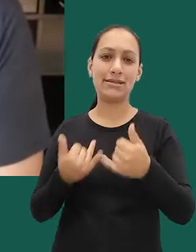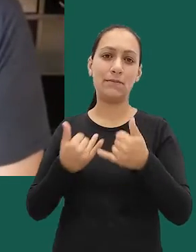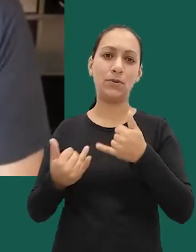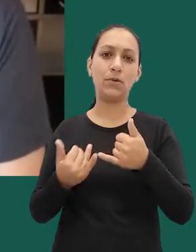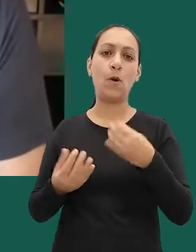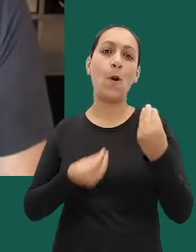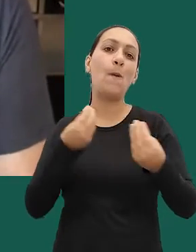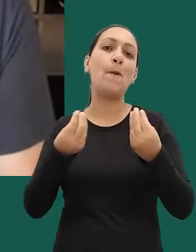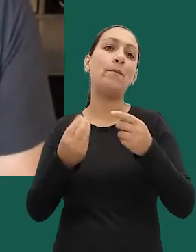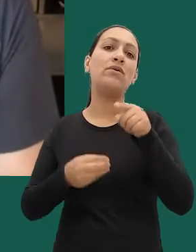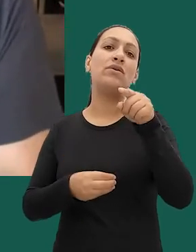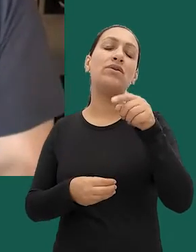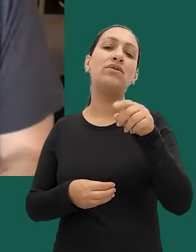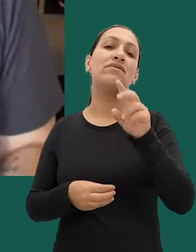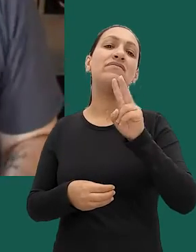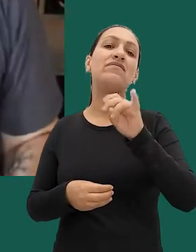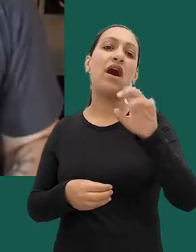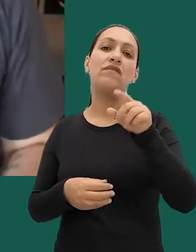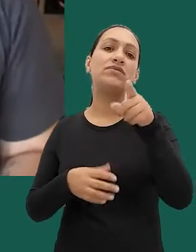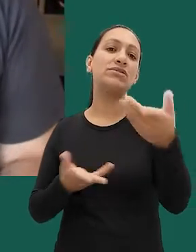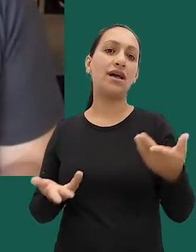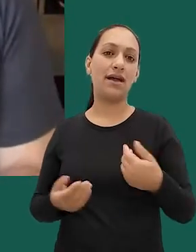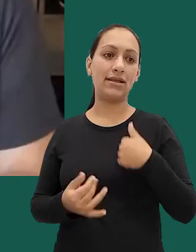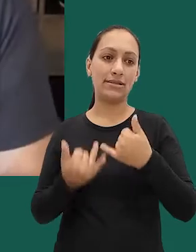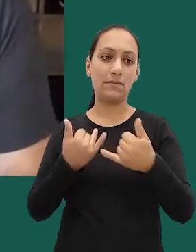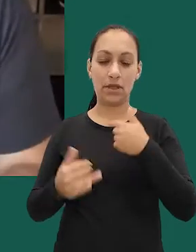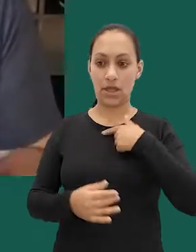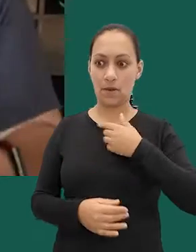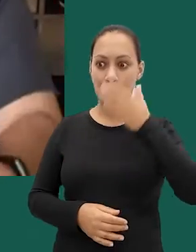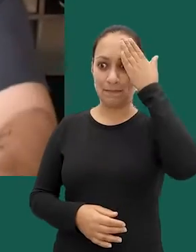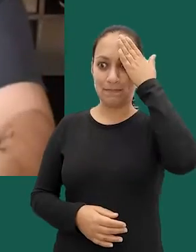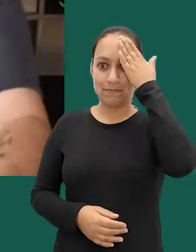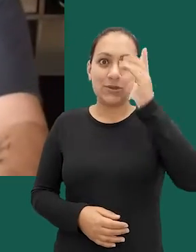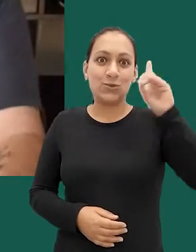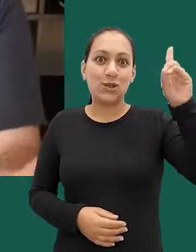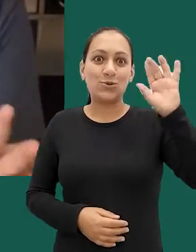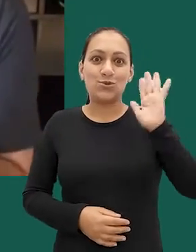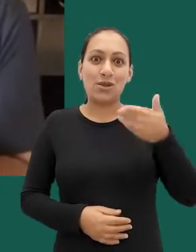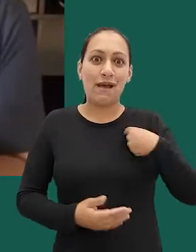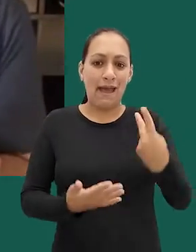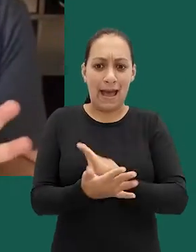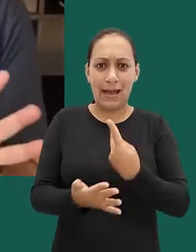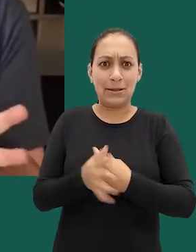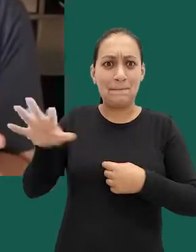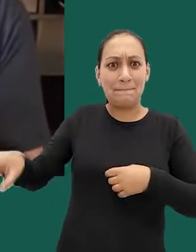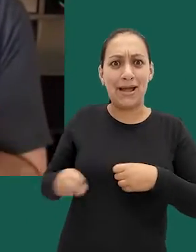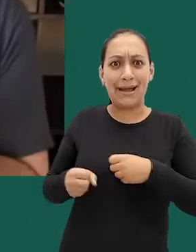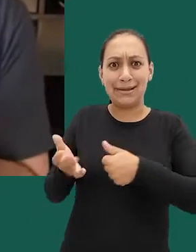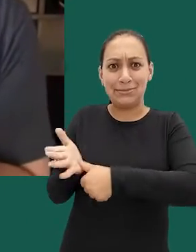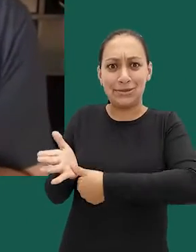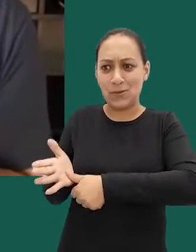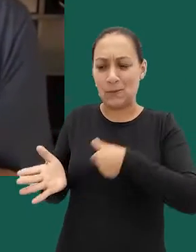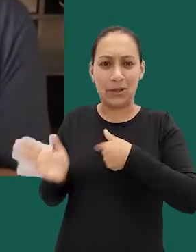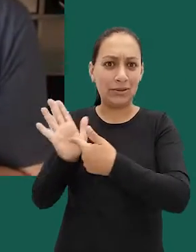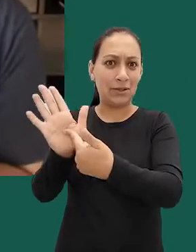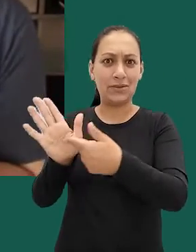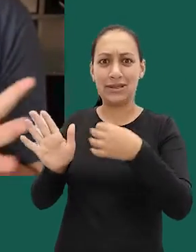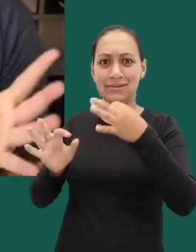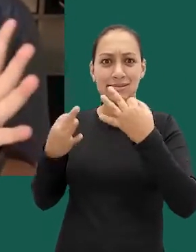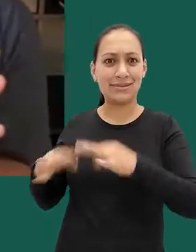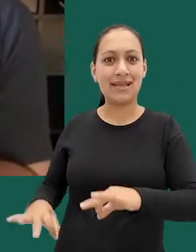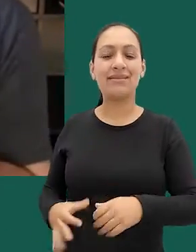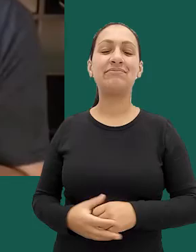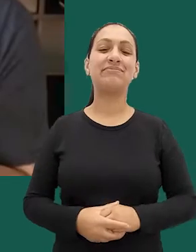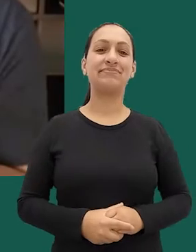mais. Enfim, nada demais, mas foi meu Deus do céu, eu já tô errado, o que eu fiz? Pega os meus documentos aqui, tô tudo certo.